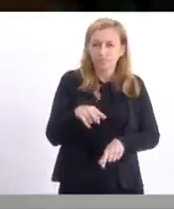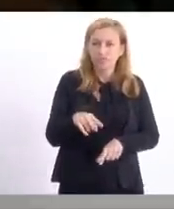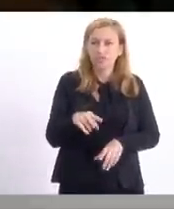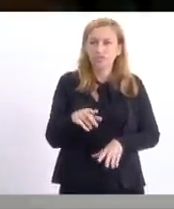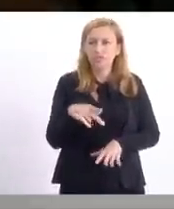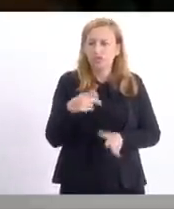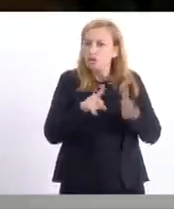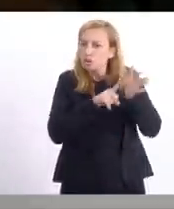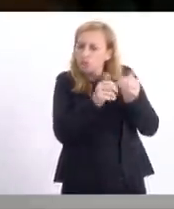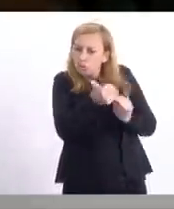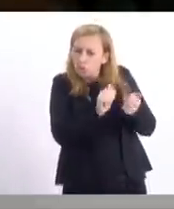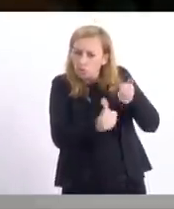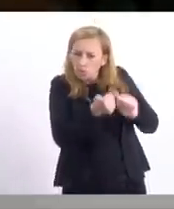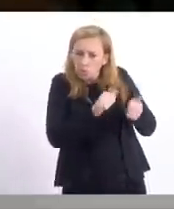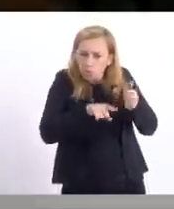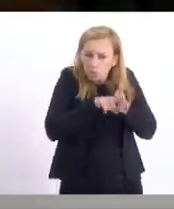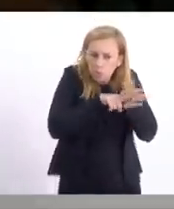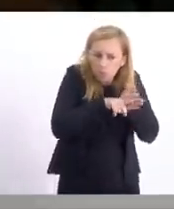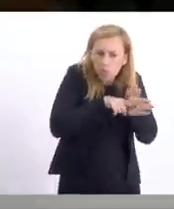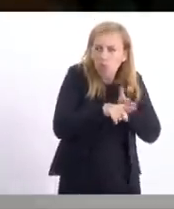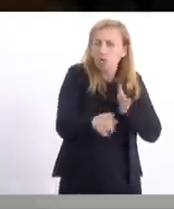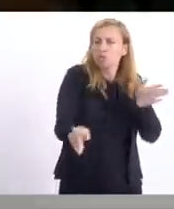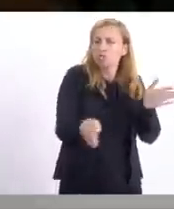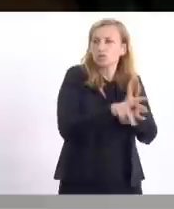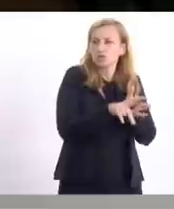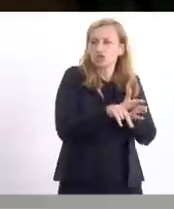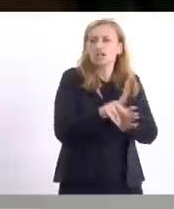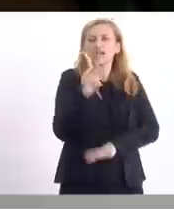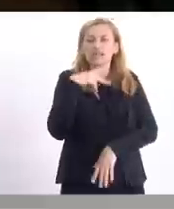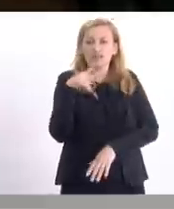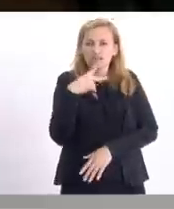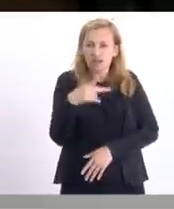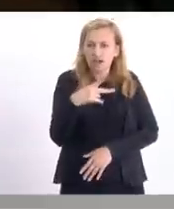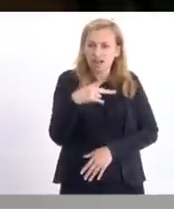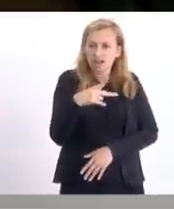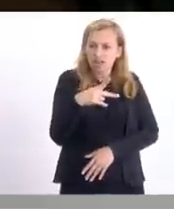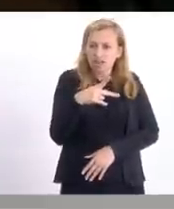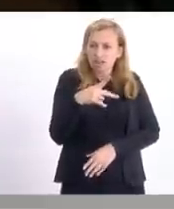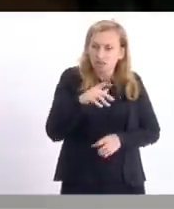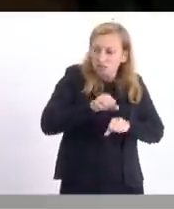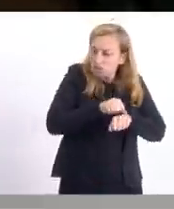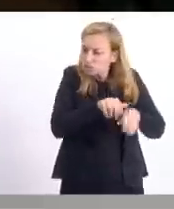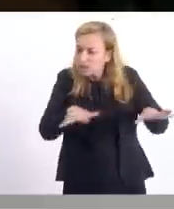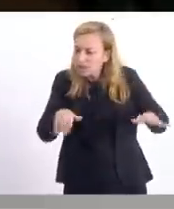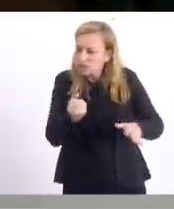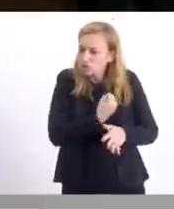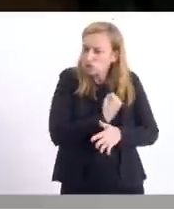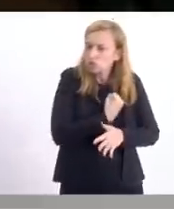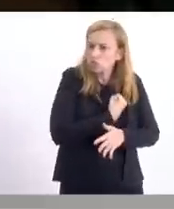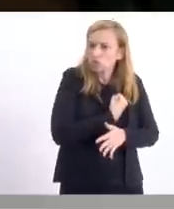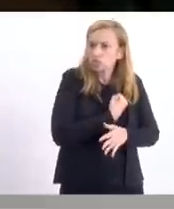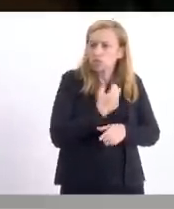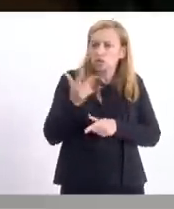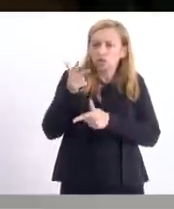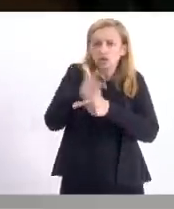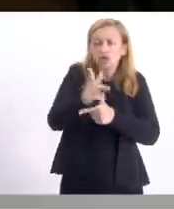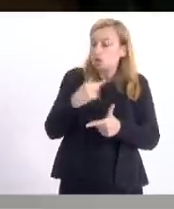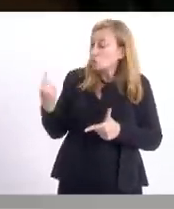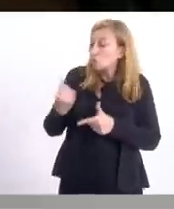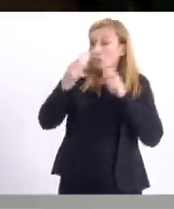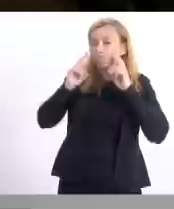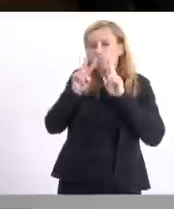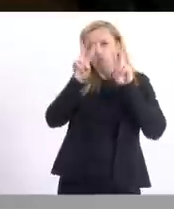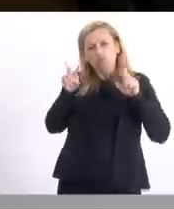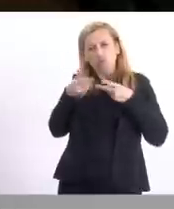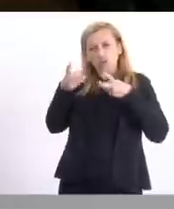fez a análise do projeto, e essa fala foi distribuída nos inúmeros vídeos que nós assistimos, em